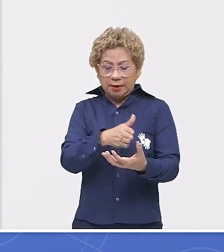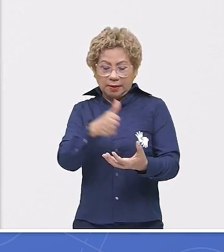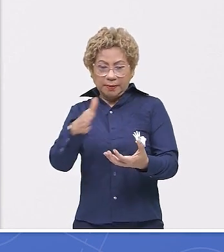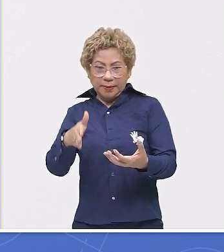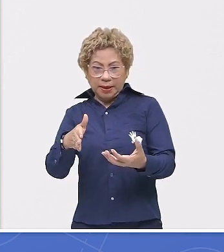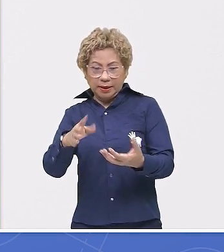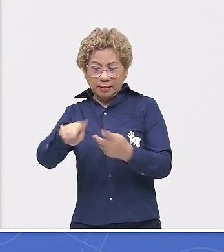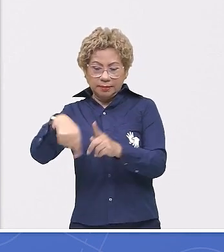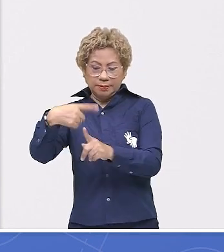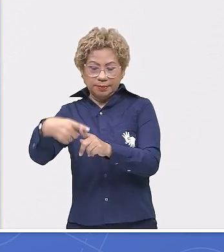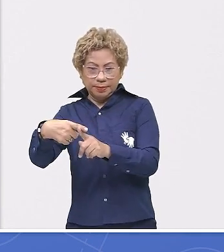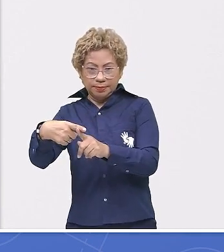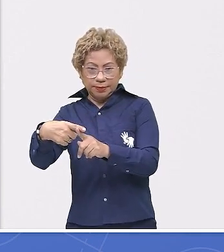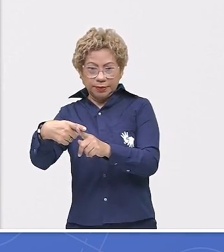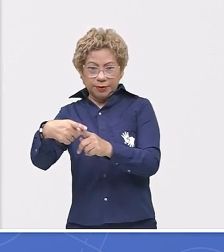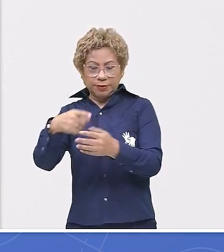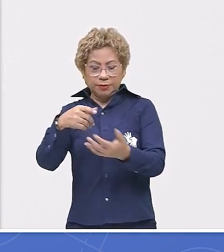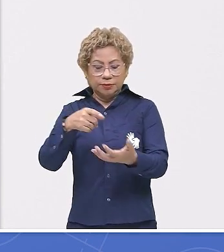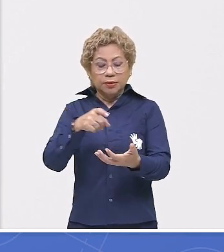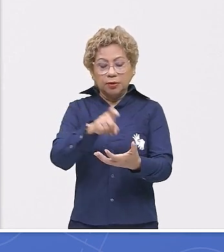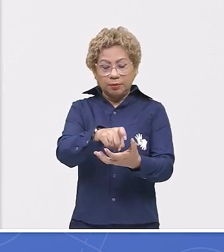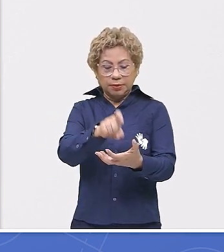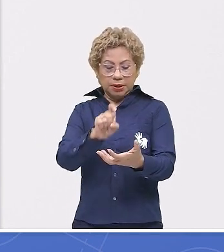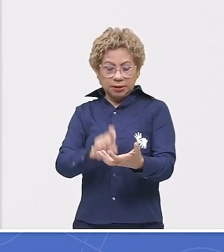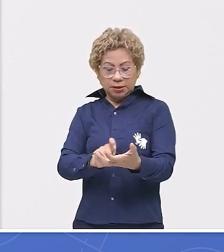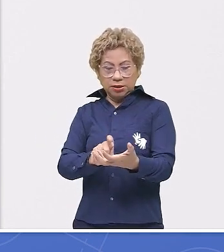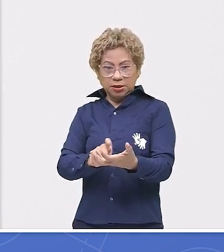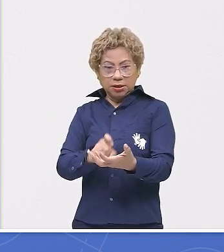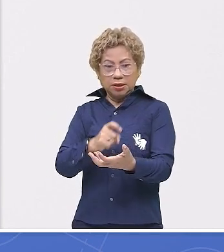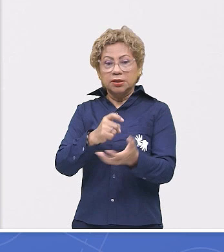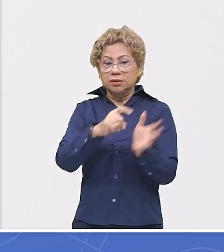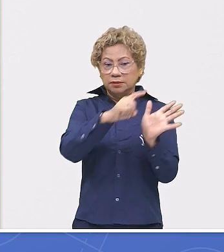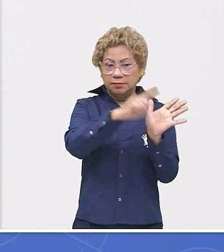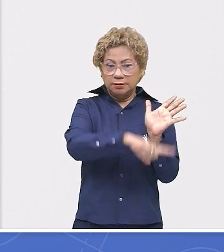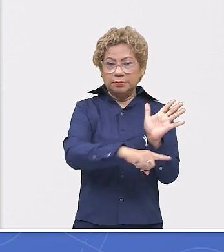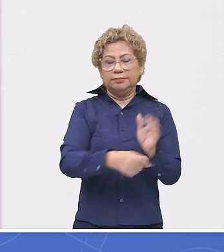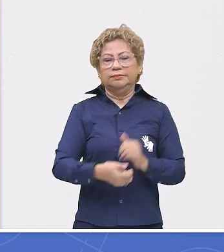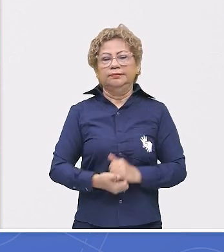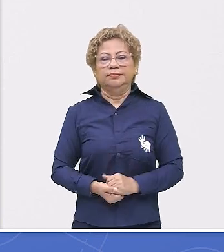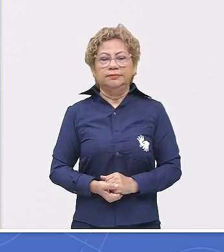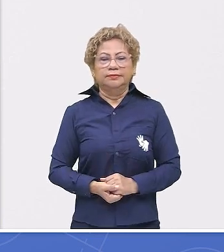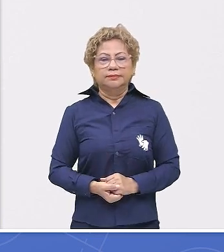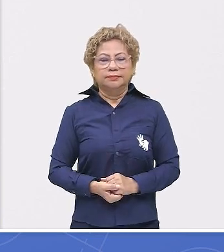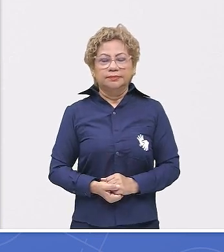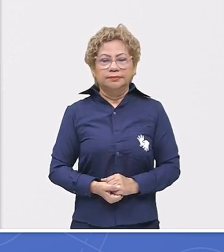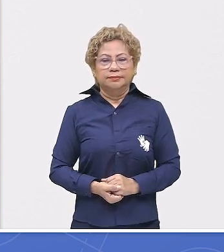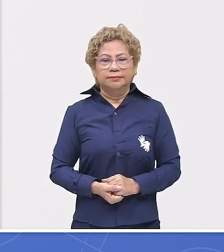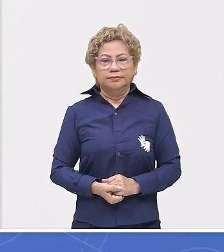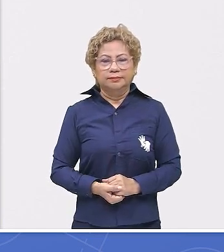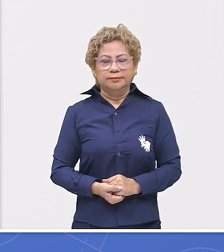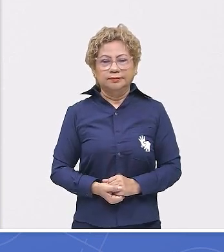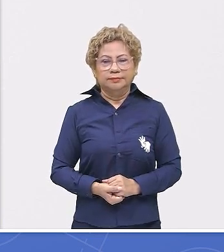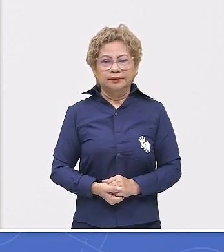lado oeste ou ocidente, vai ser negativo, tá?